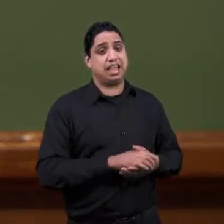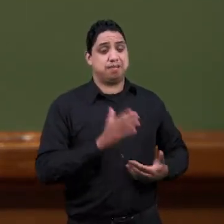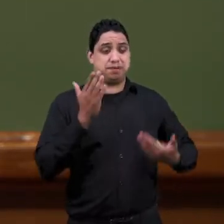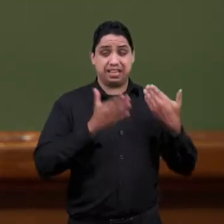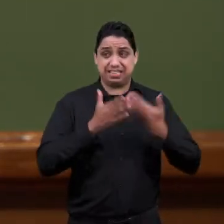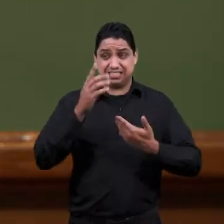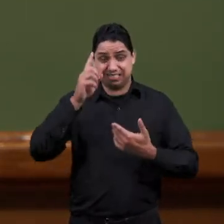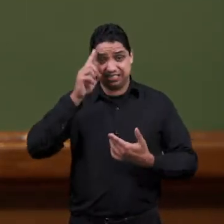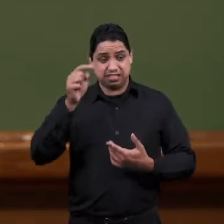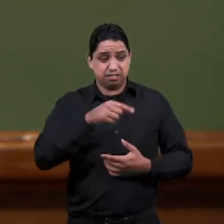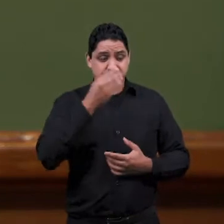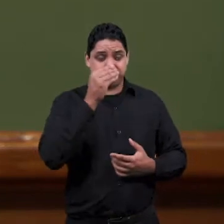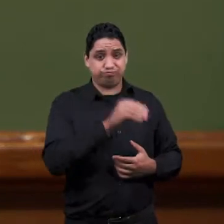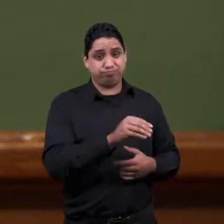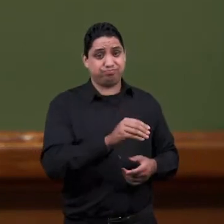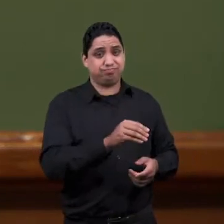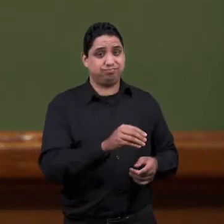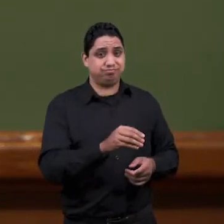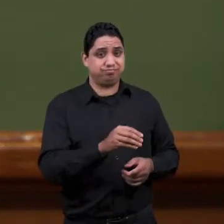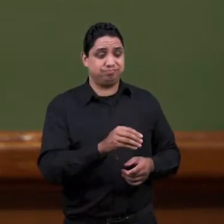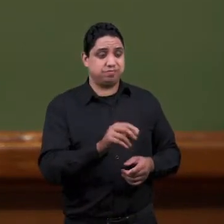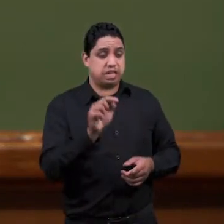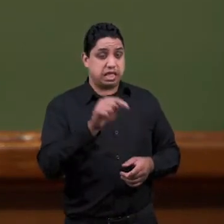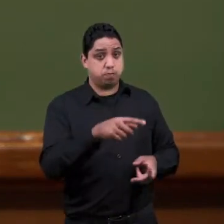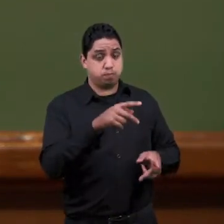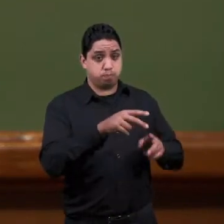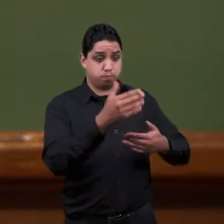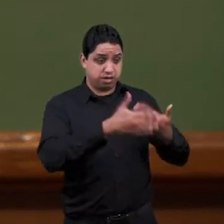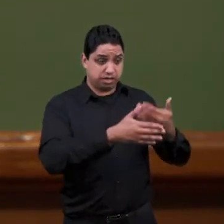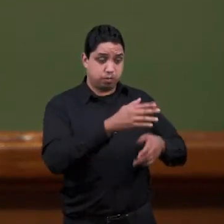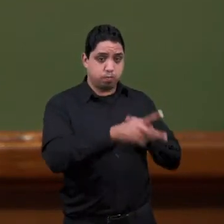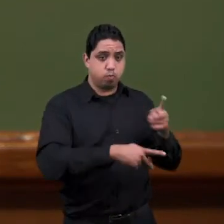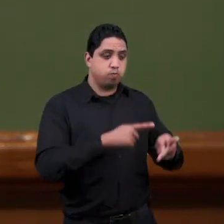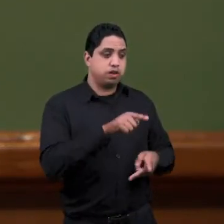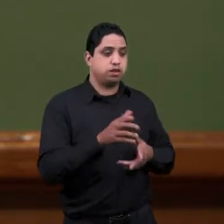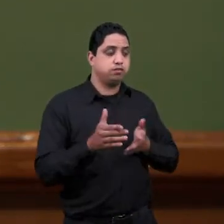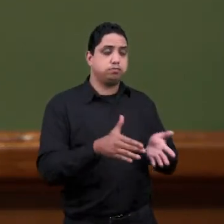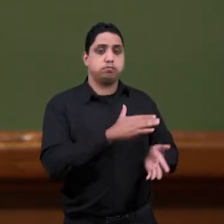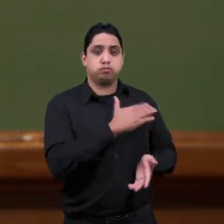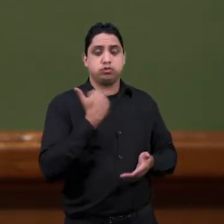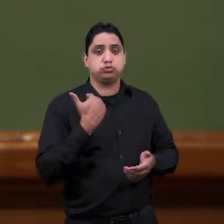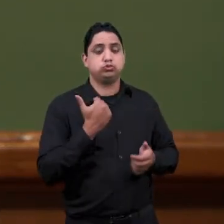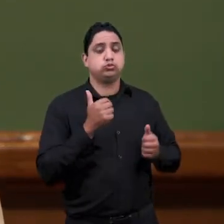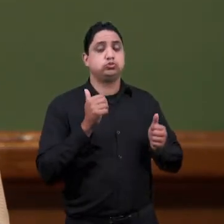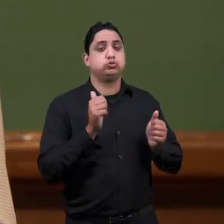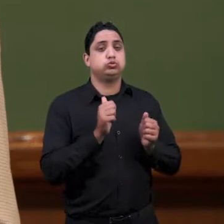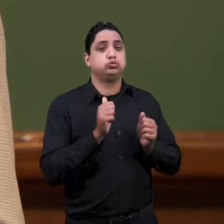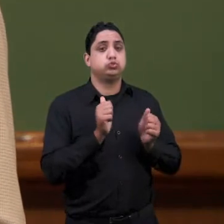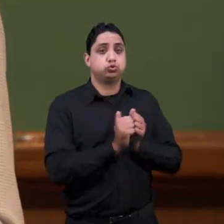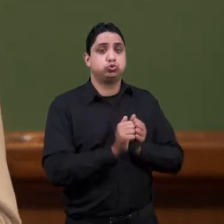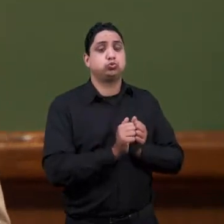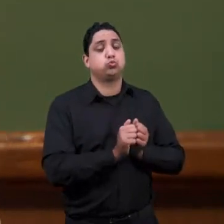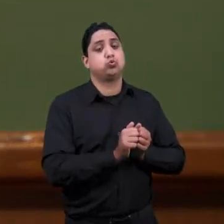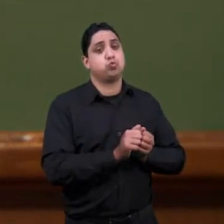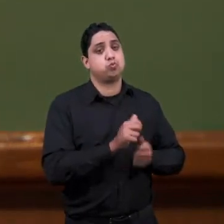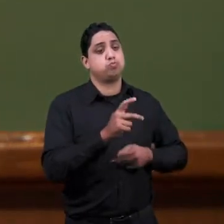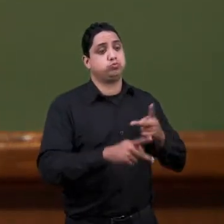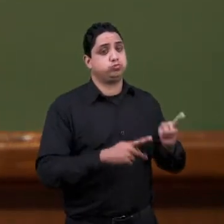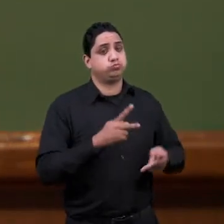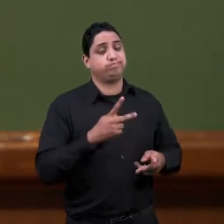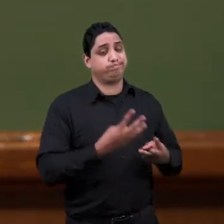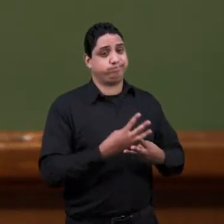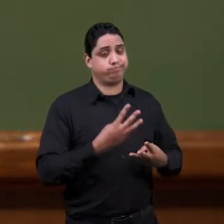foi de rejeição, mas diante dos homens foi de ele cair ali juntamente nas mãos dos filisteus,